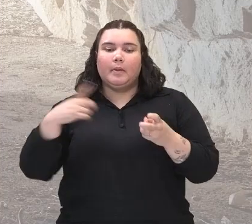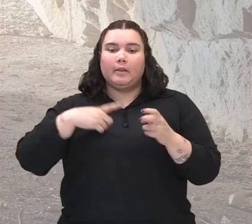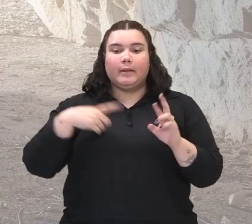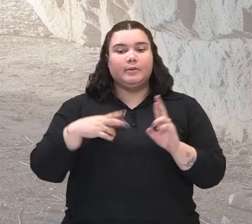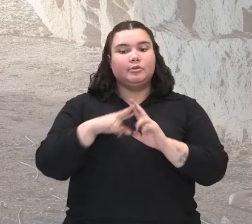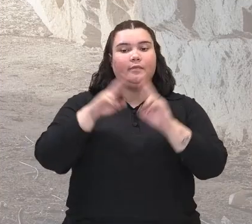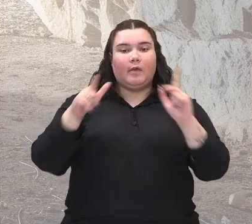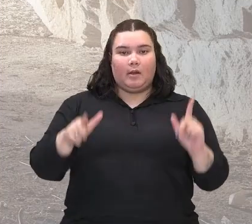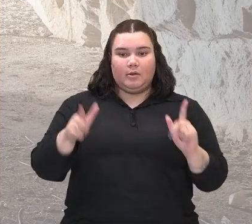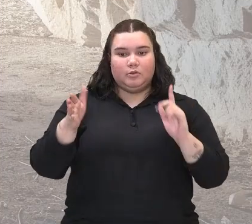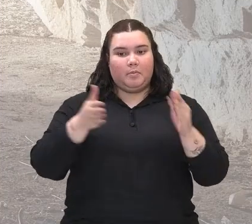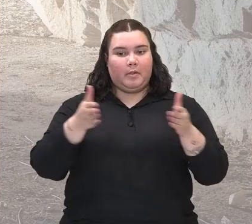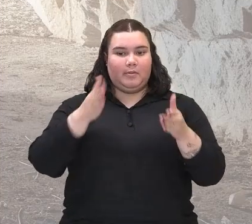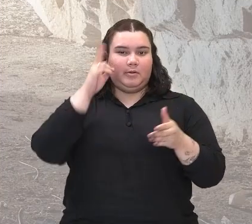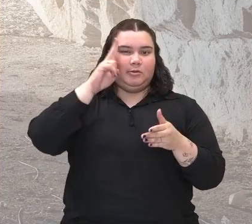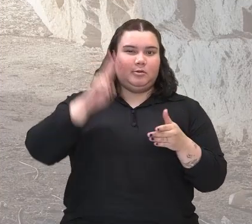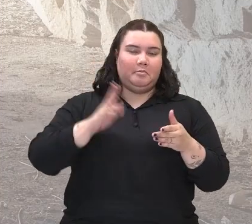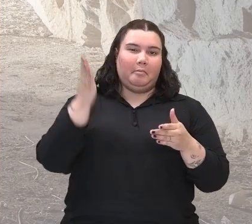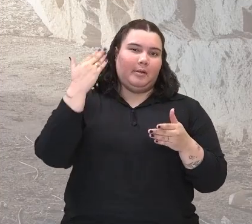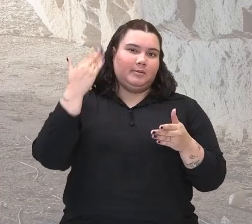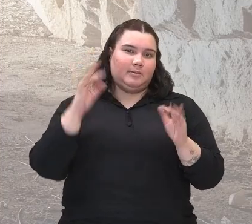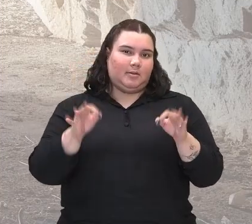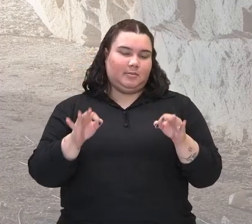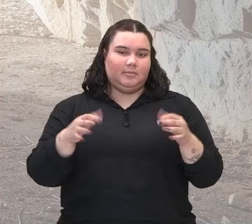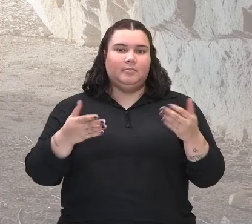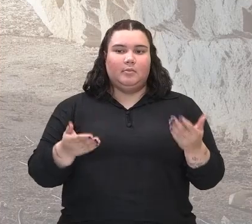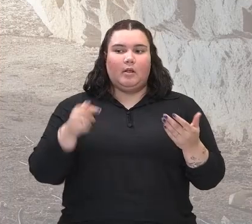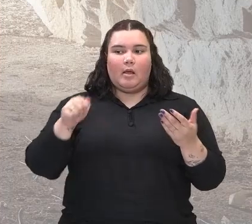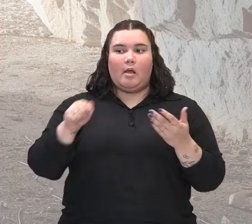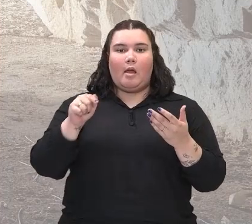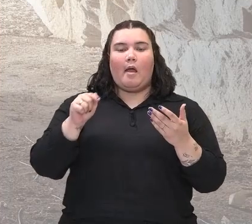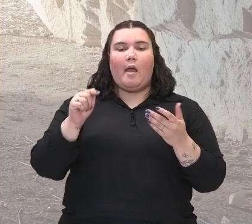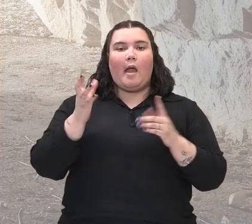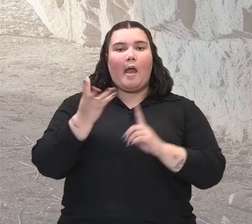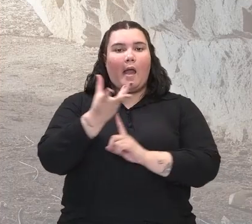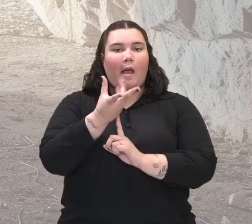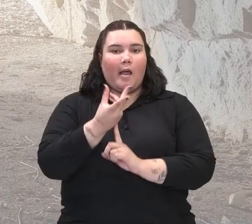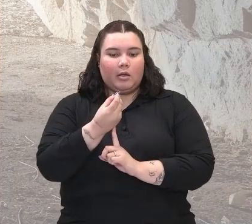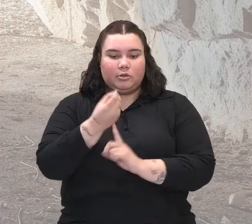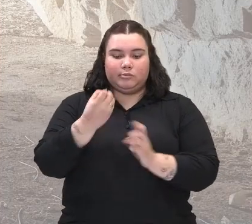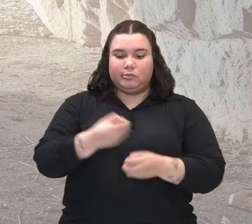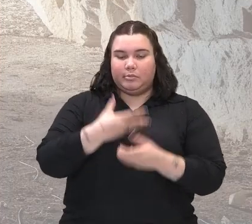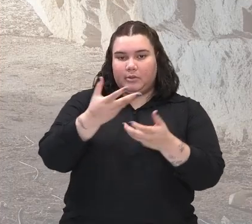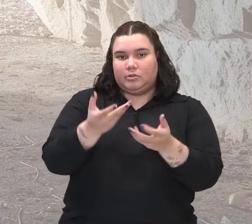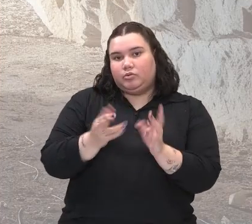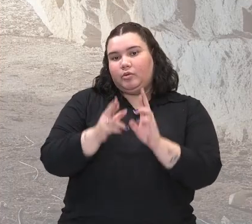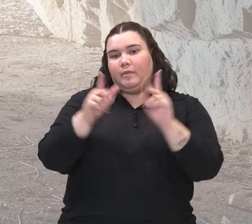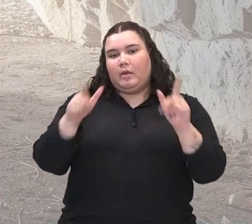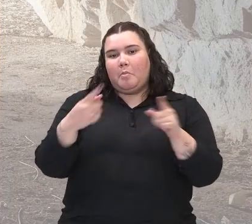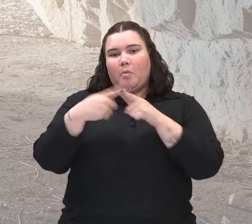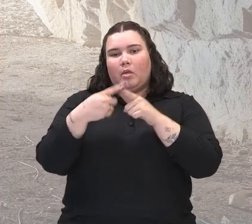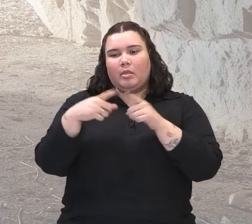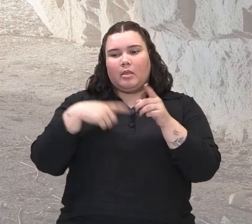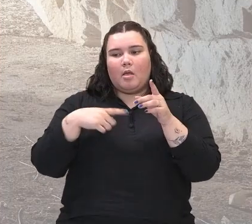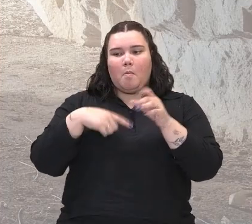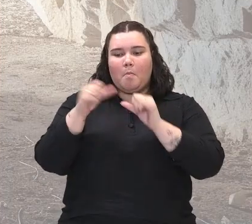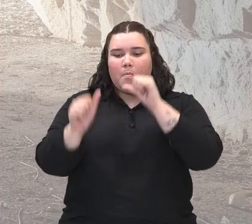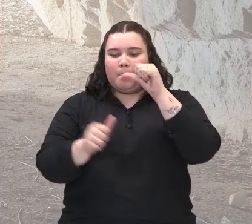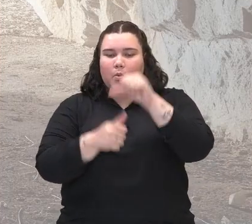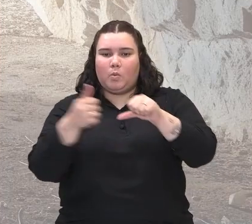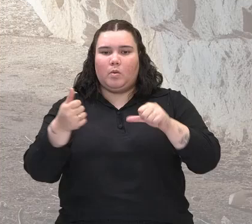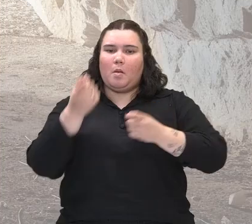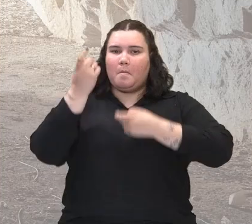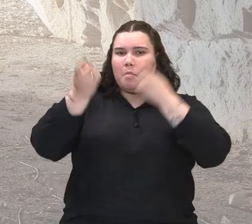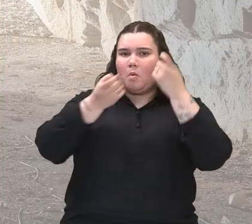pré-história ele tá se modificando o fazer artístico também ele vai sendo eh esmiuçado a gente começa a ter uma